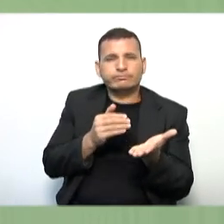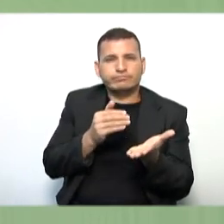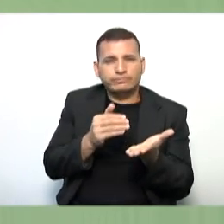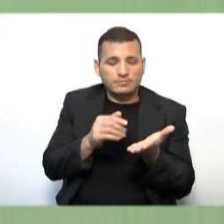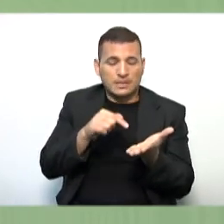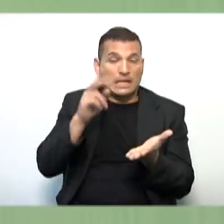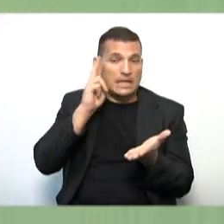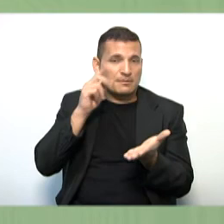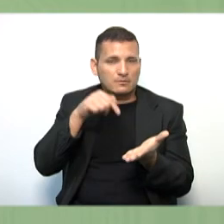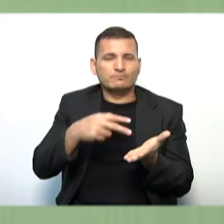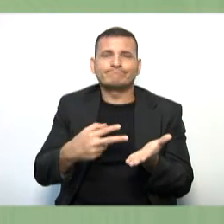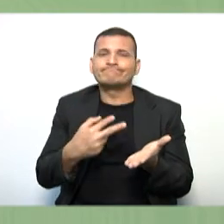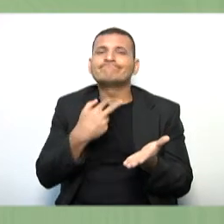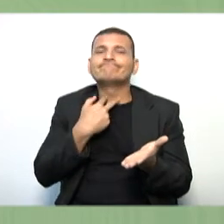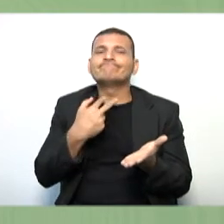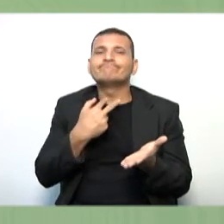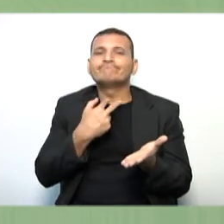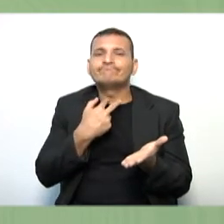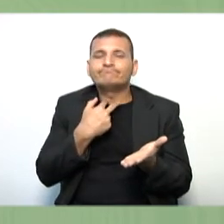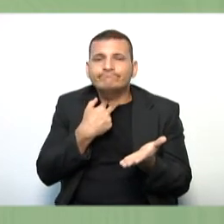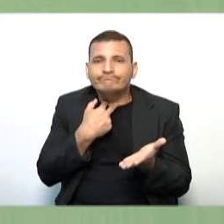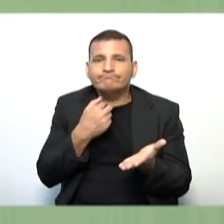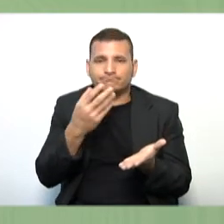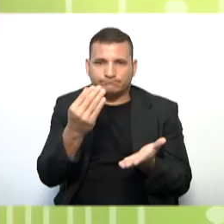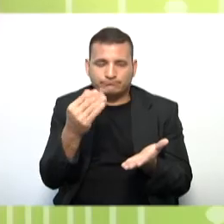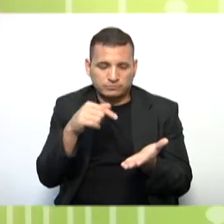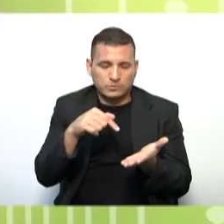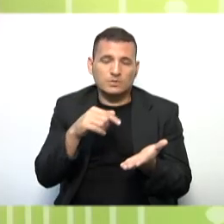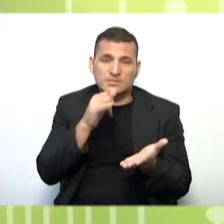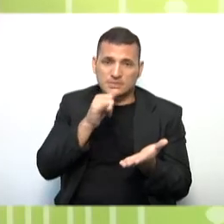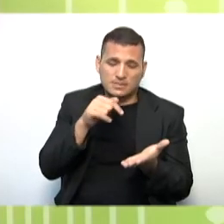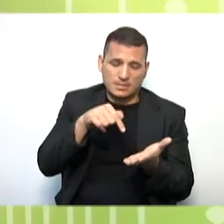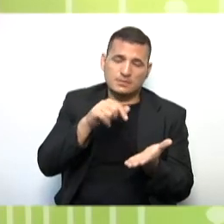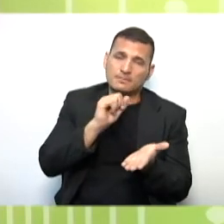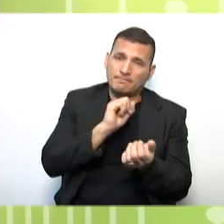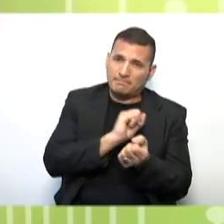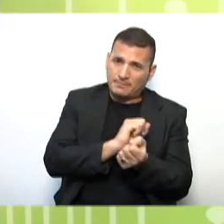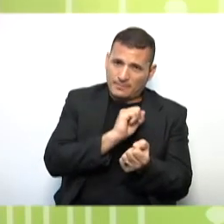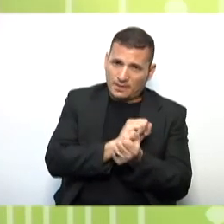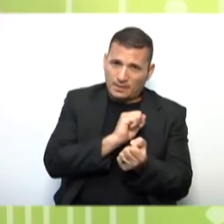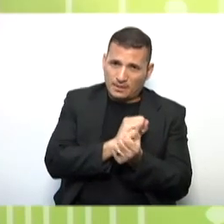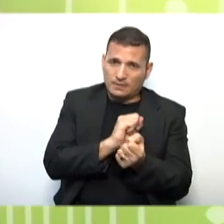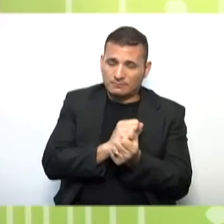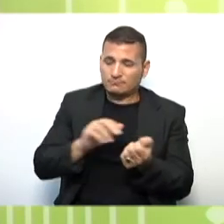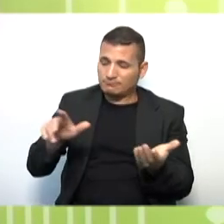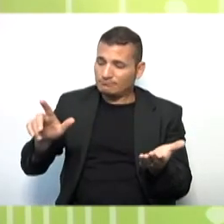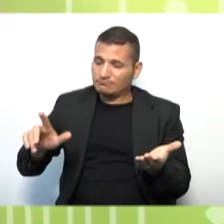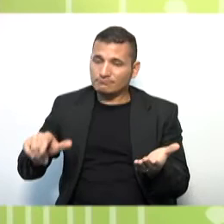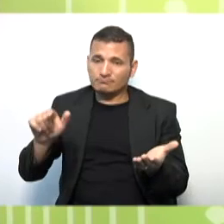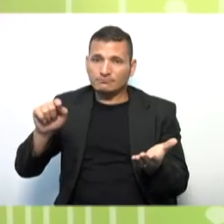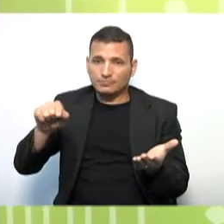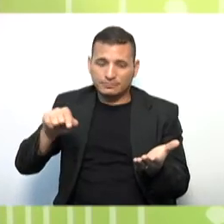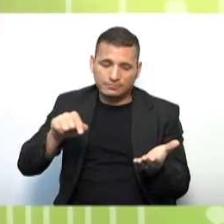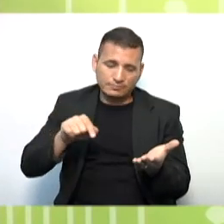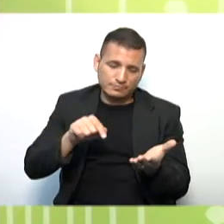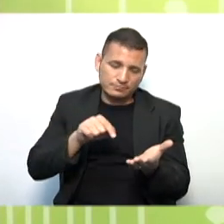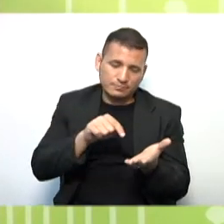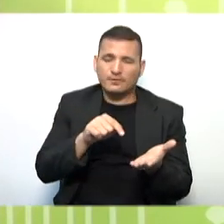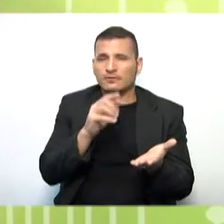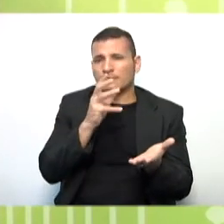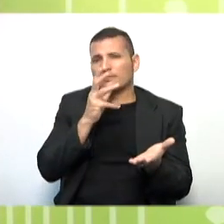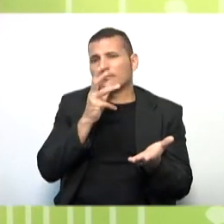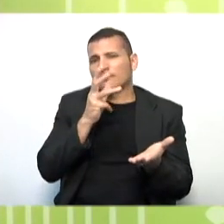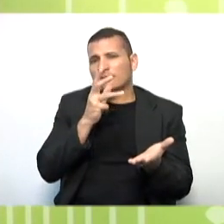está toda hora trabalhando. Então, se ele esperar ser consultado, provavelmente o clique do mouse vai demorar um tempinho a